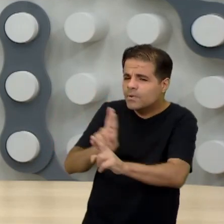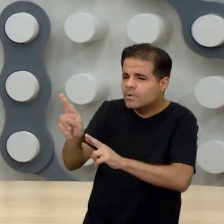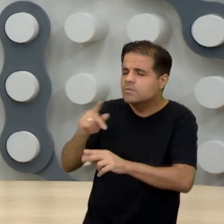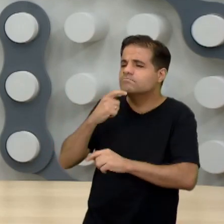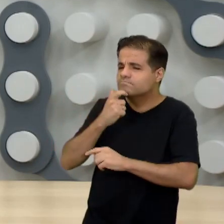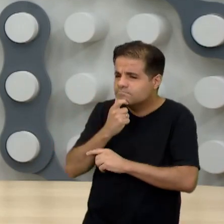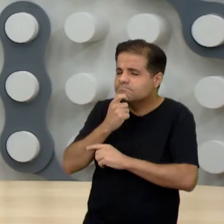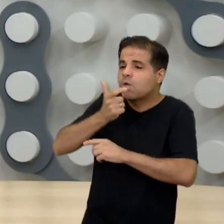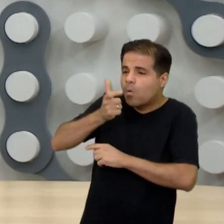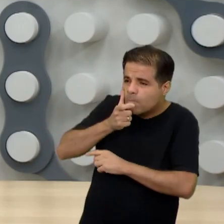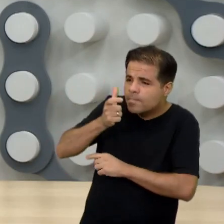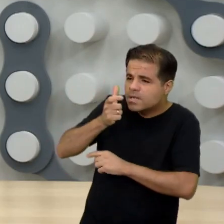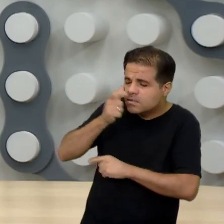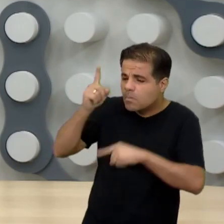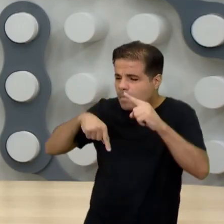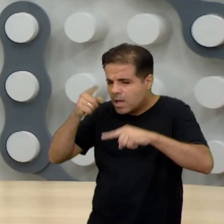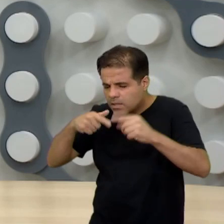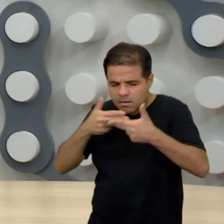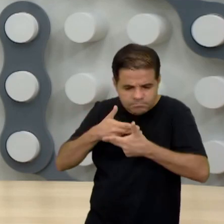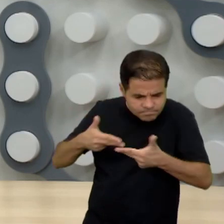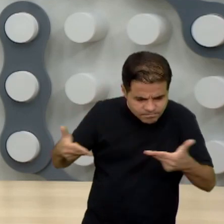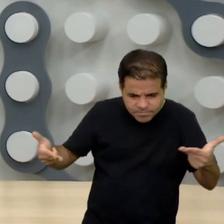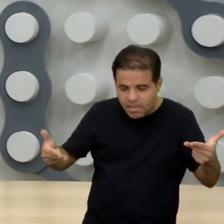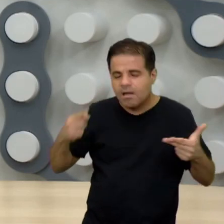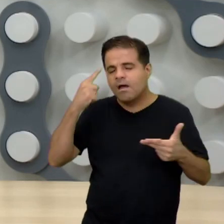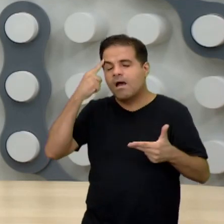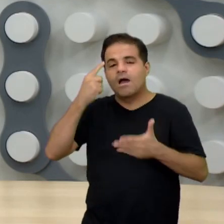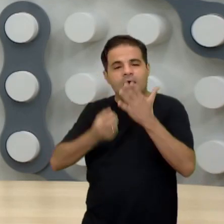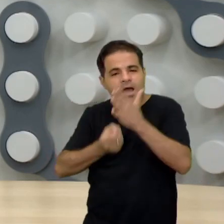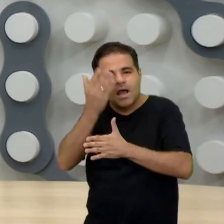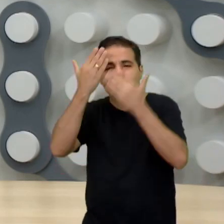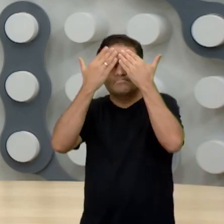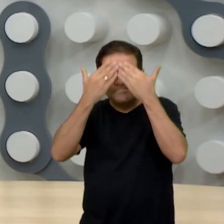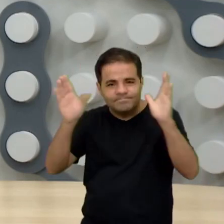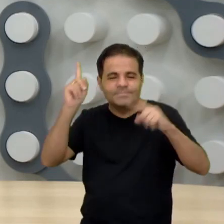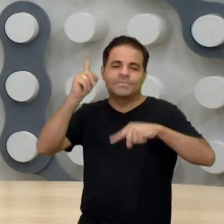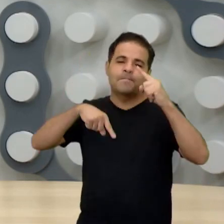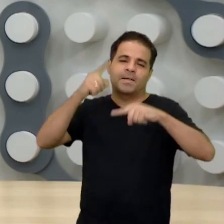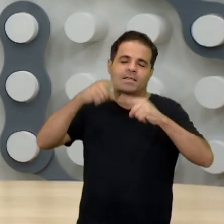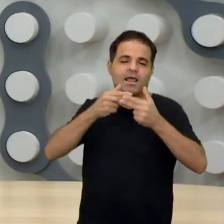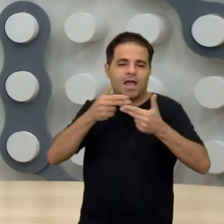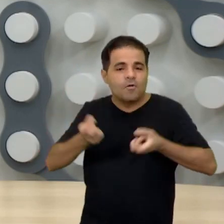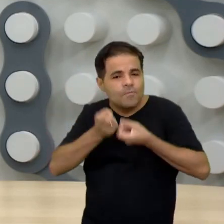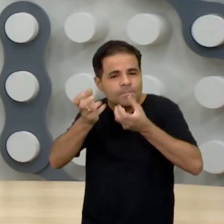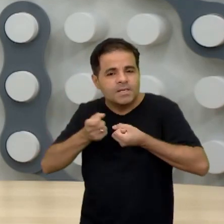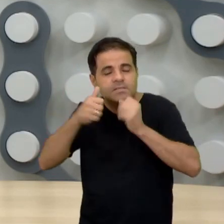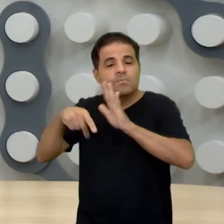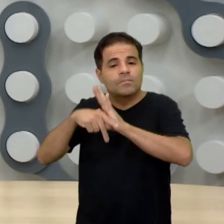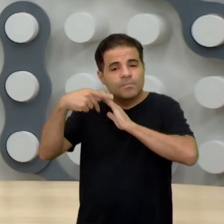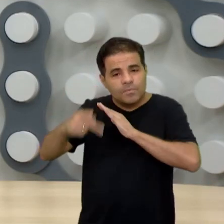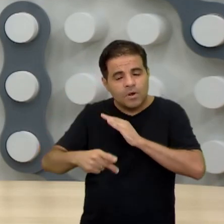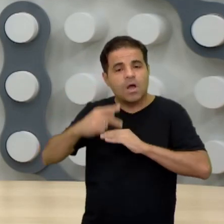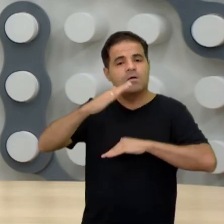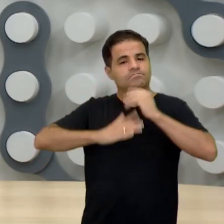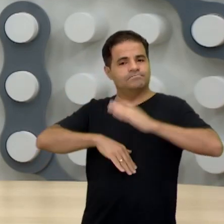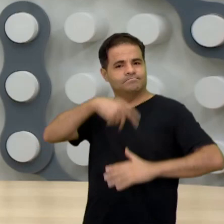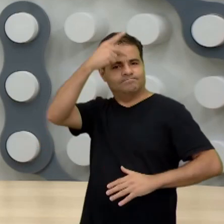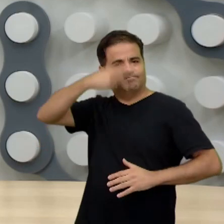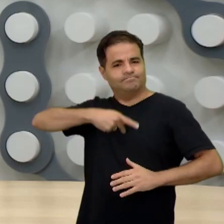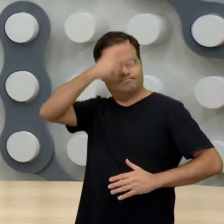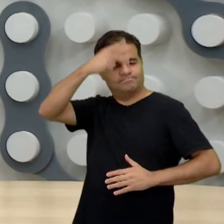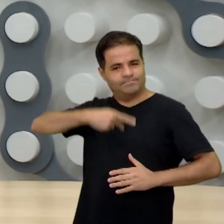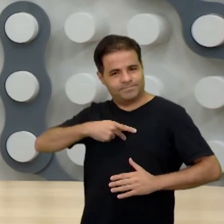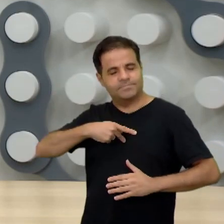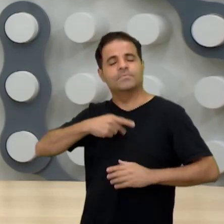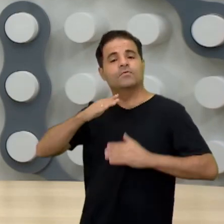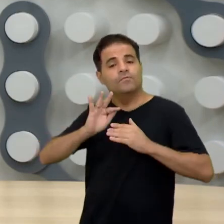está observando no material, vai gerando aí material próprio de autoria sua, que vai ser usado